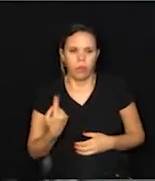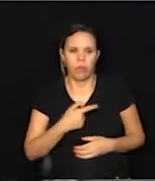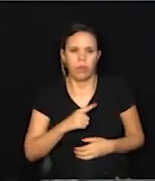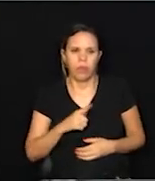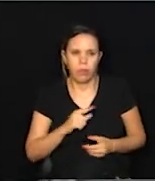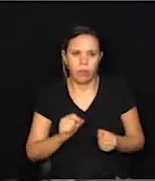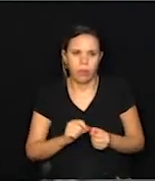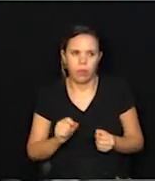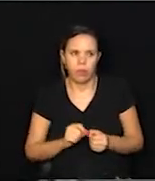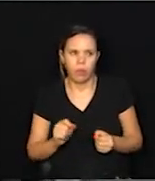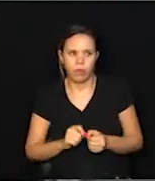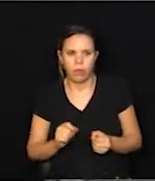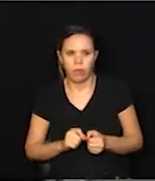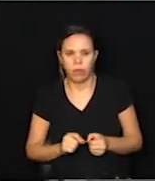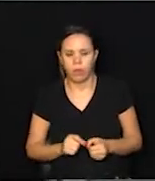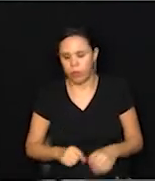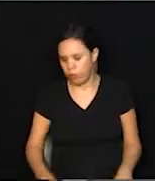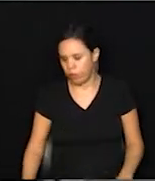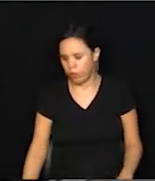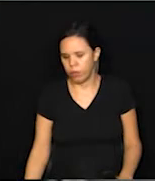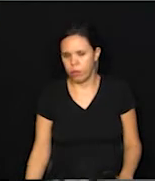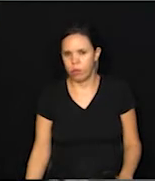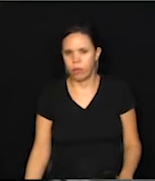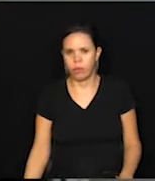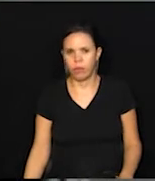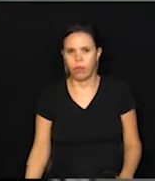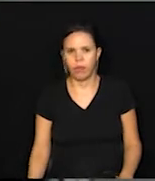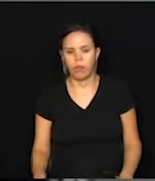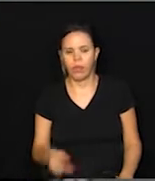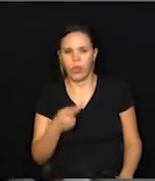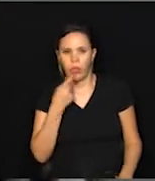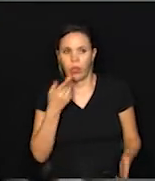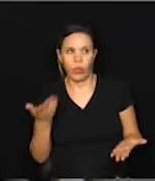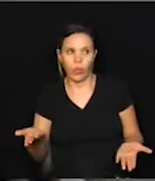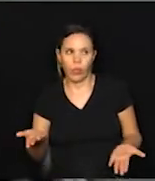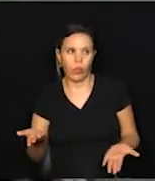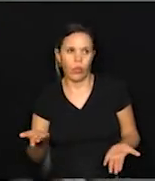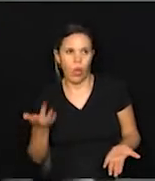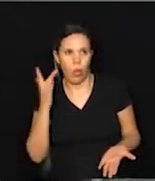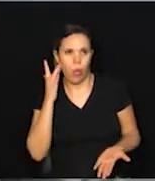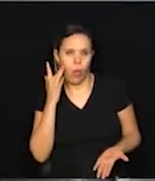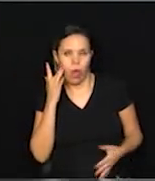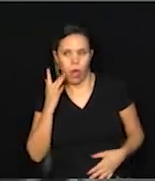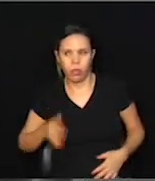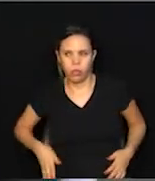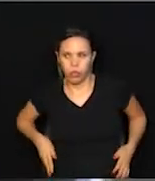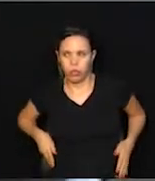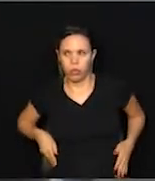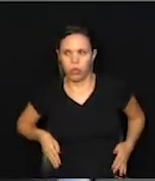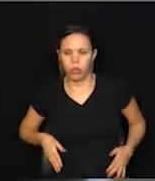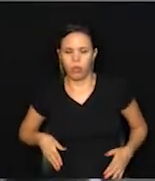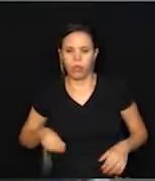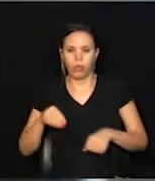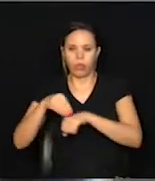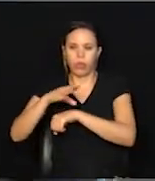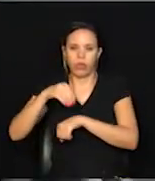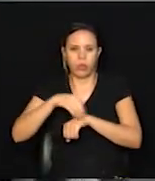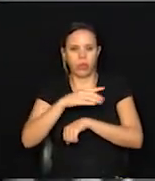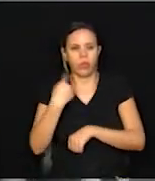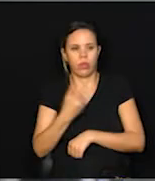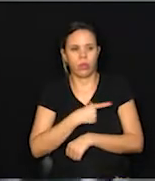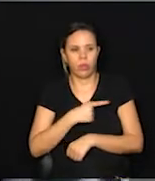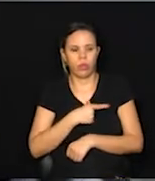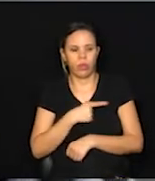feito, eu fiz questão de fazer essa fala, porque eu acho que, assim, as coisas vão sendo reproduzidas e nós temos que